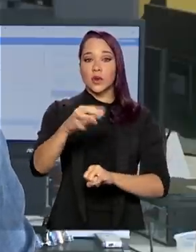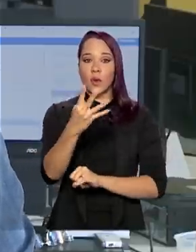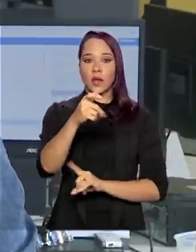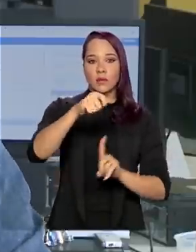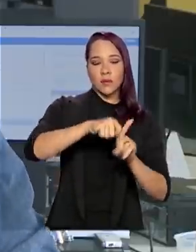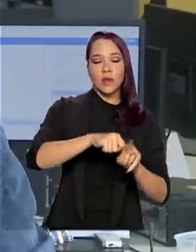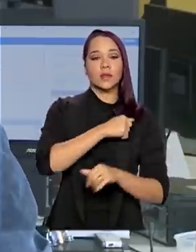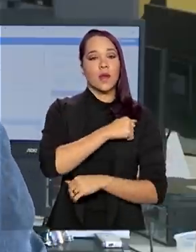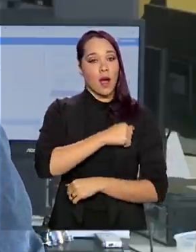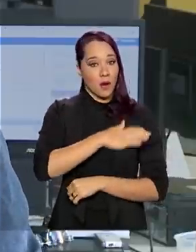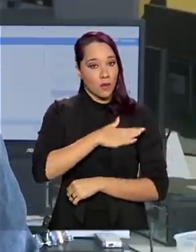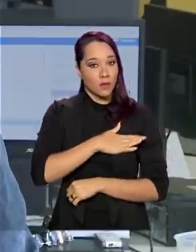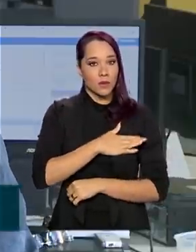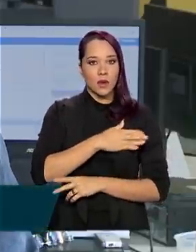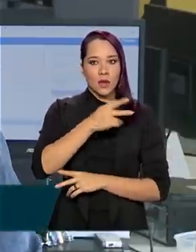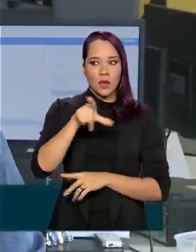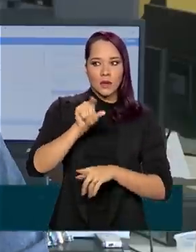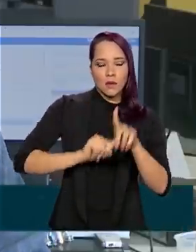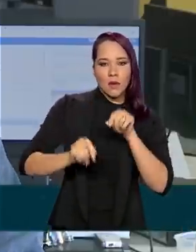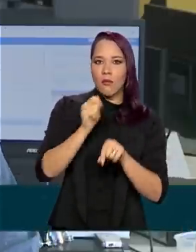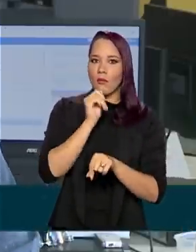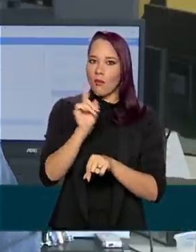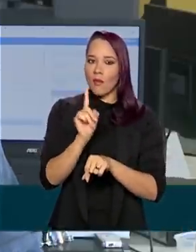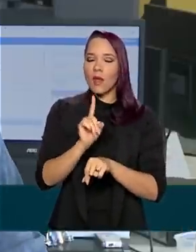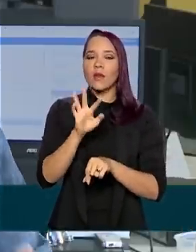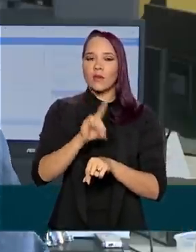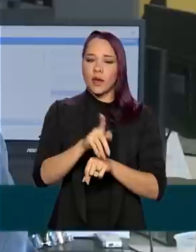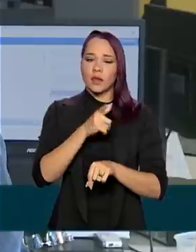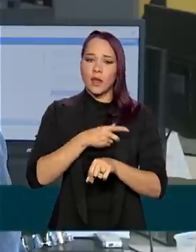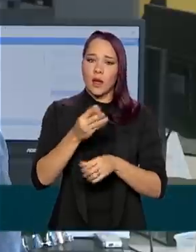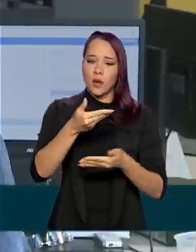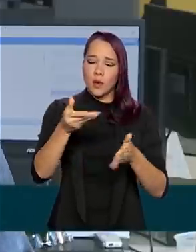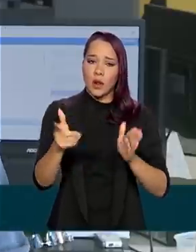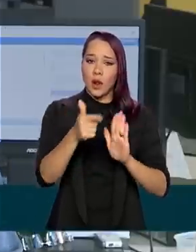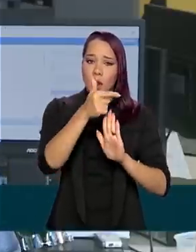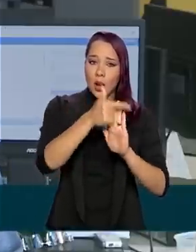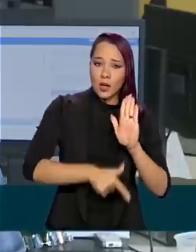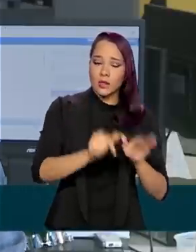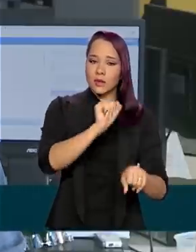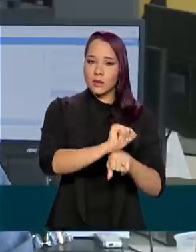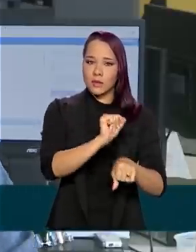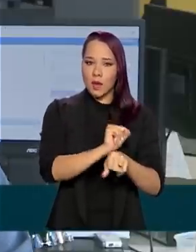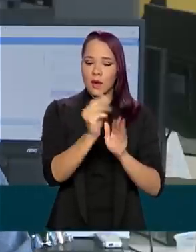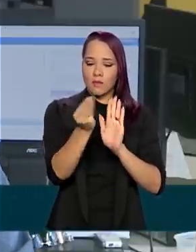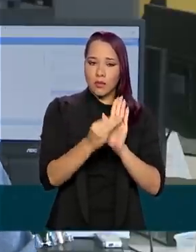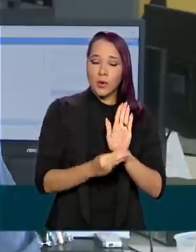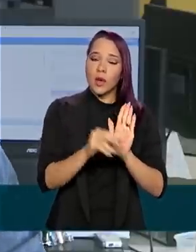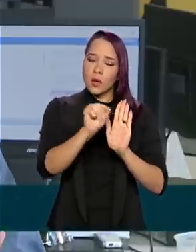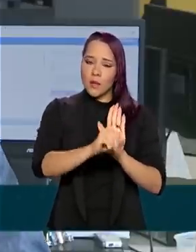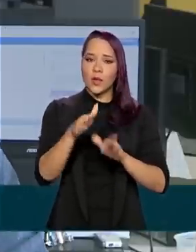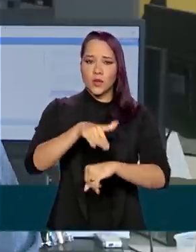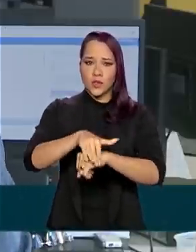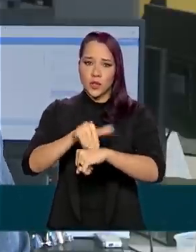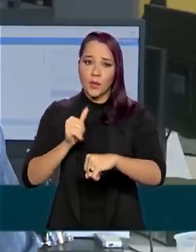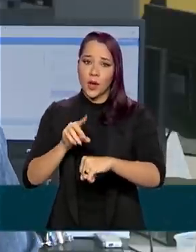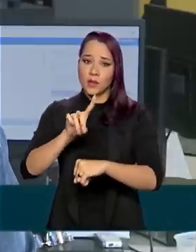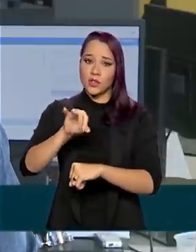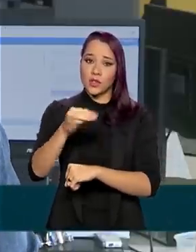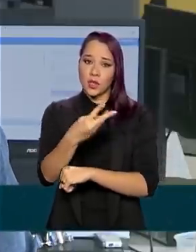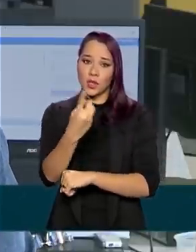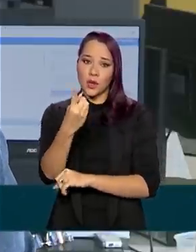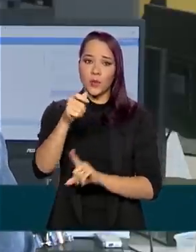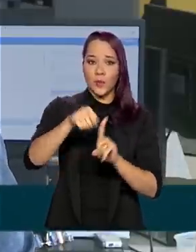agosto. Quem não for pré-selecionado será colocado automaticamente em uma lista de espera e pode ser convocado até o dia